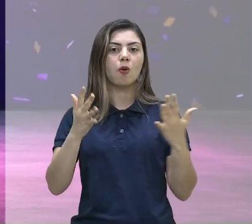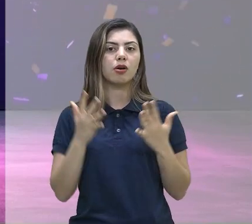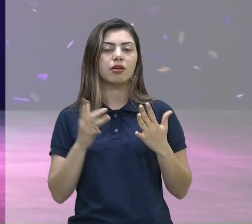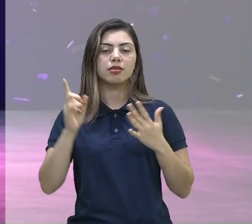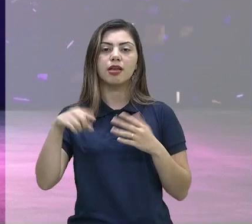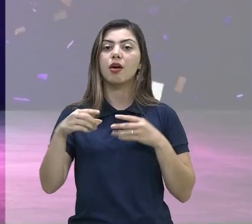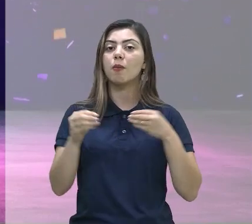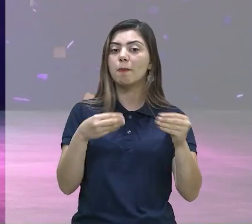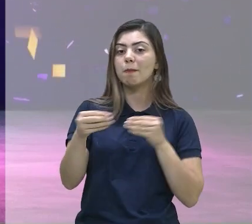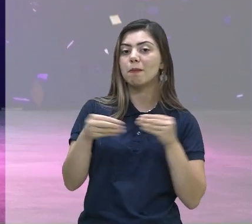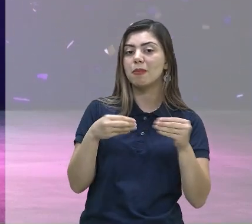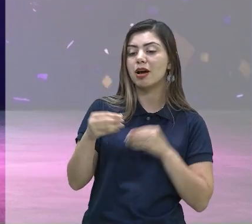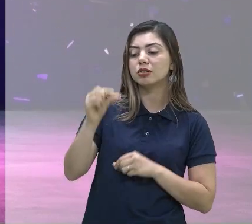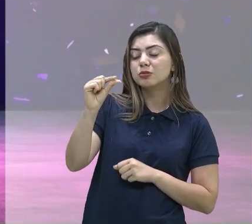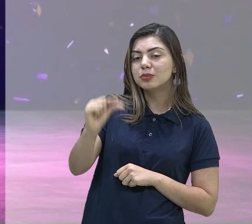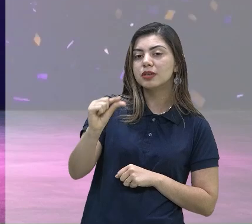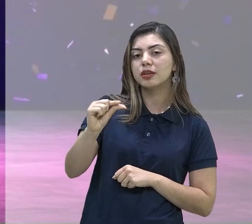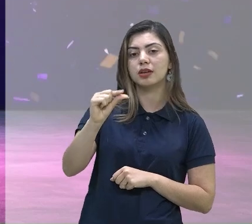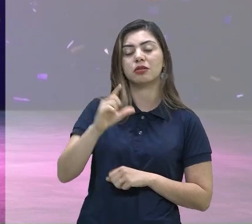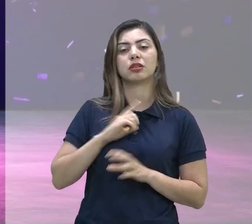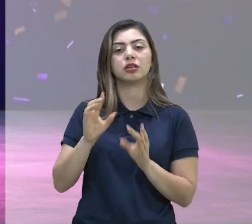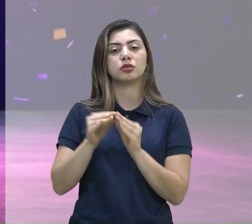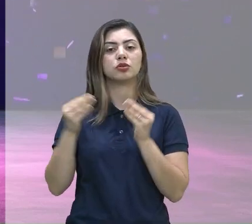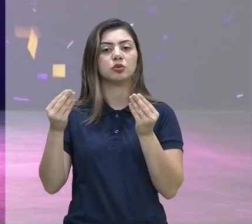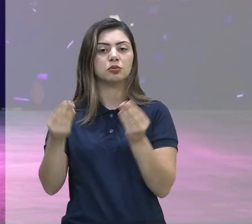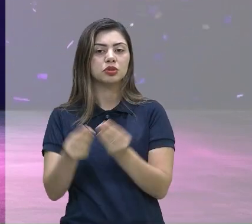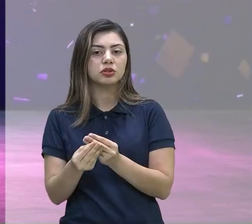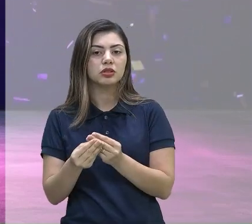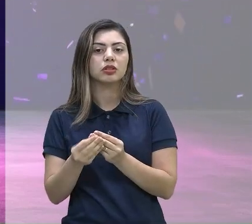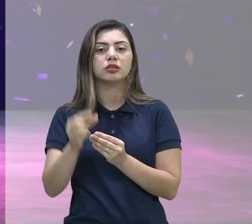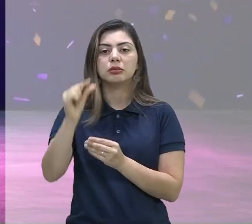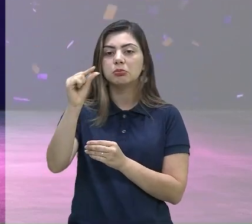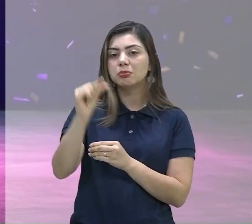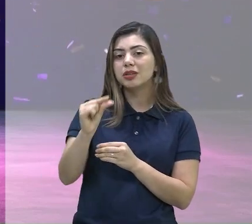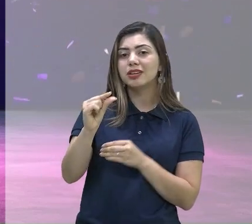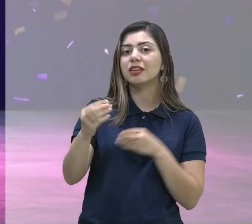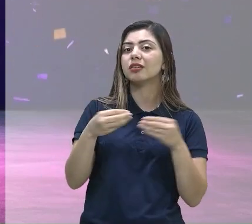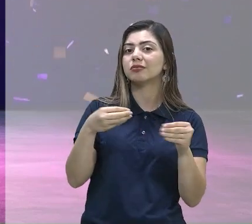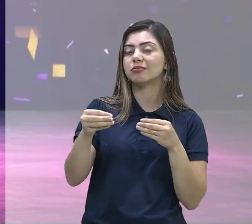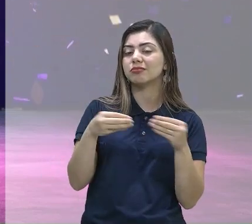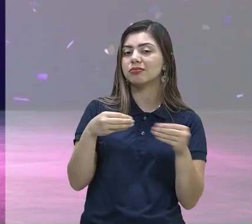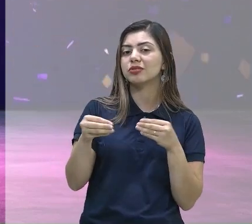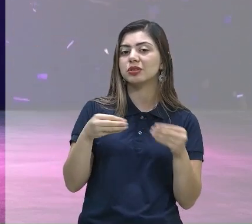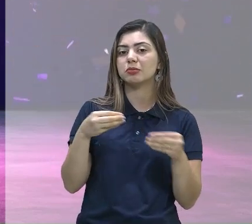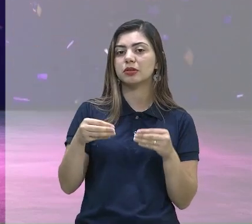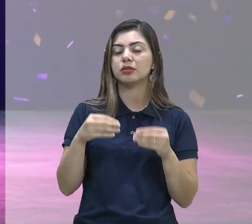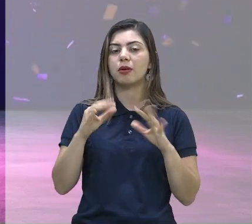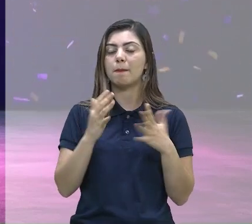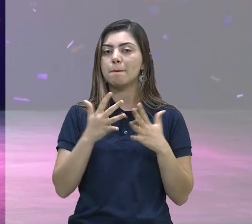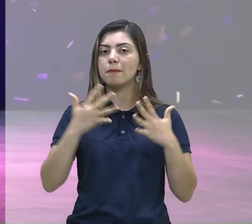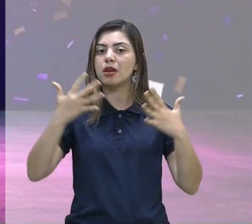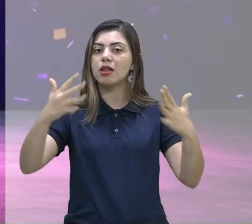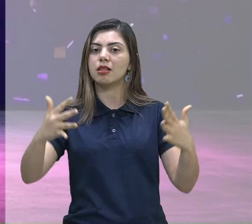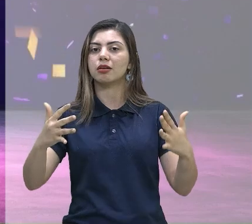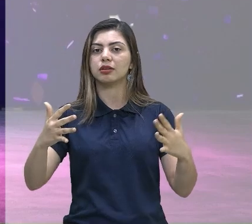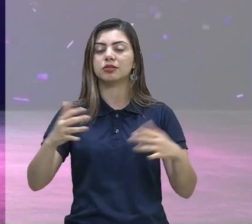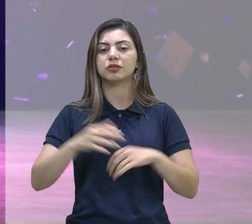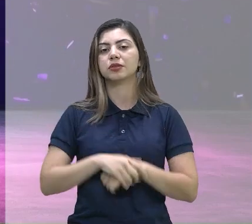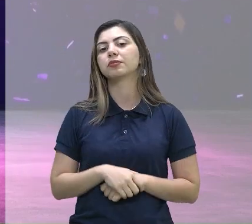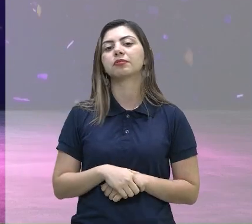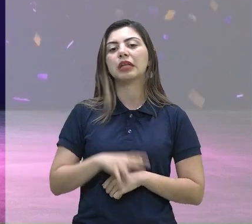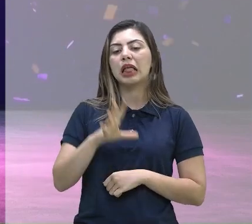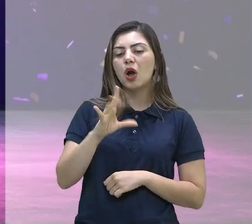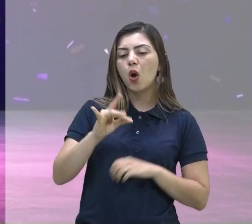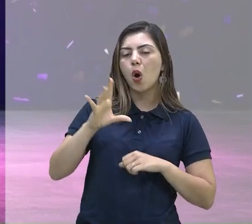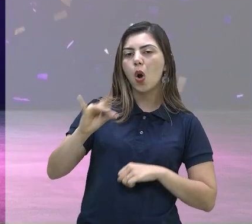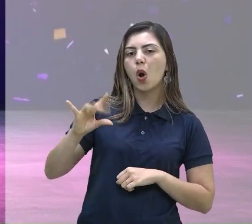microplástico composto principalmente de pequenas partículas de plástico brilhante e colorido.